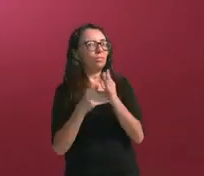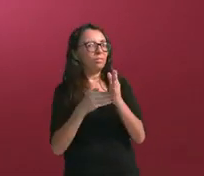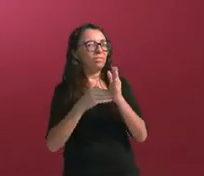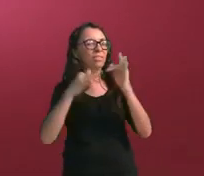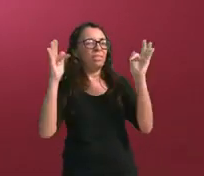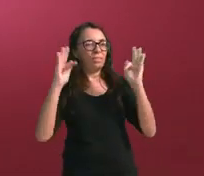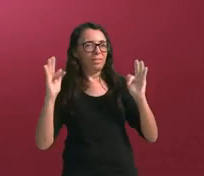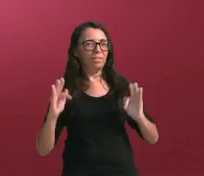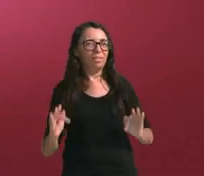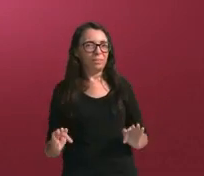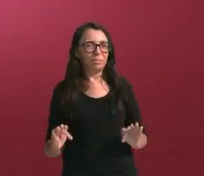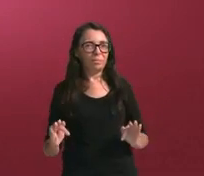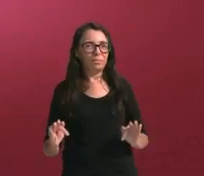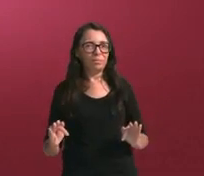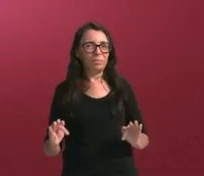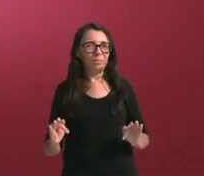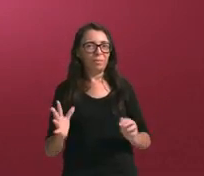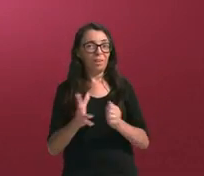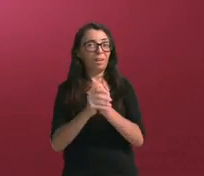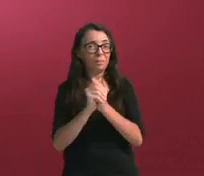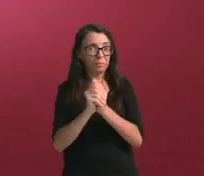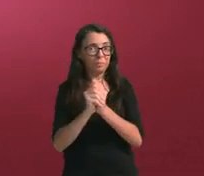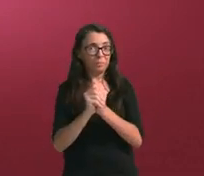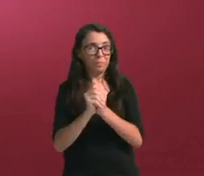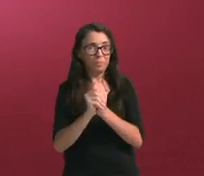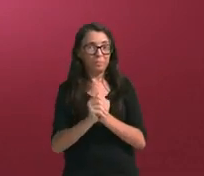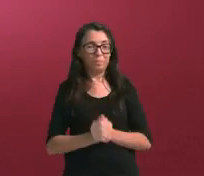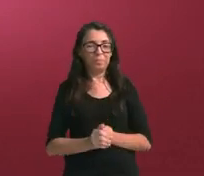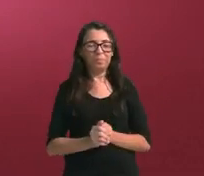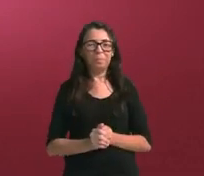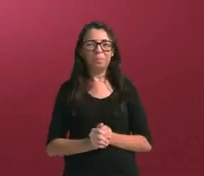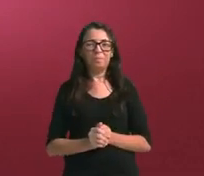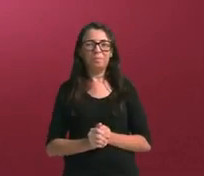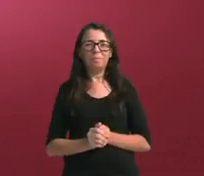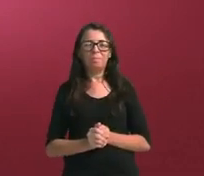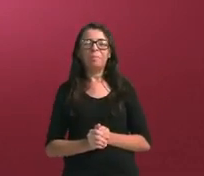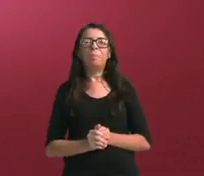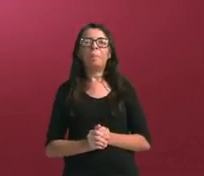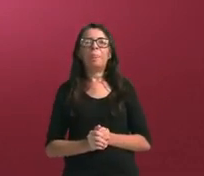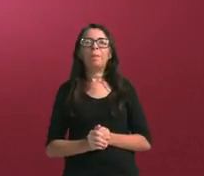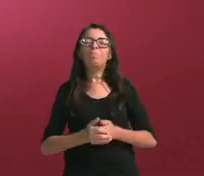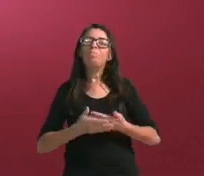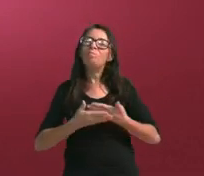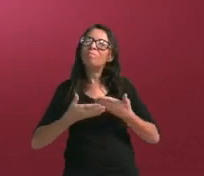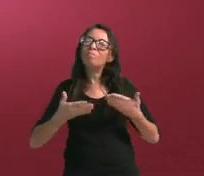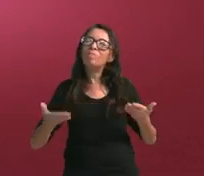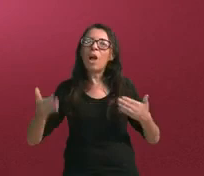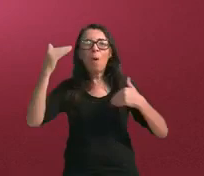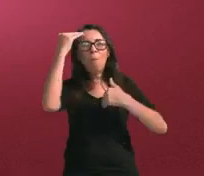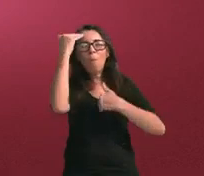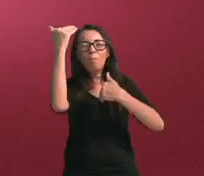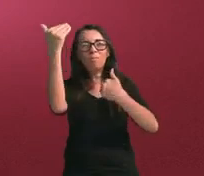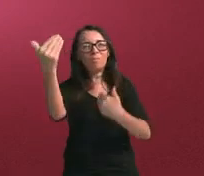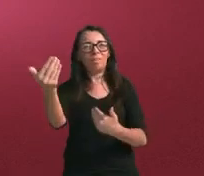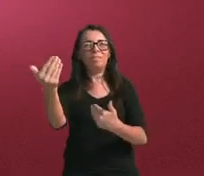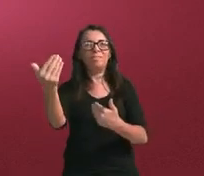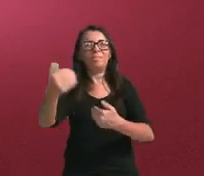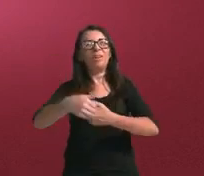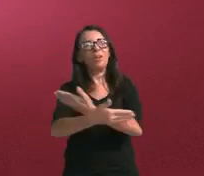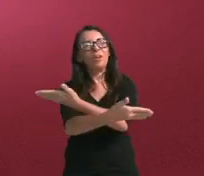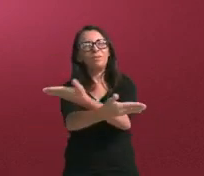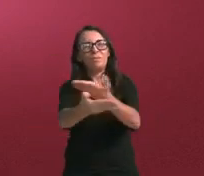e ouvintes e que Deus venha nos capacitar a fazermos a sua